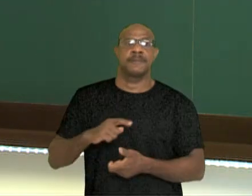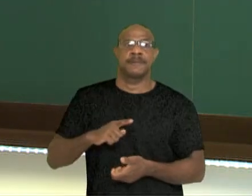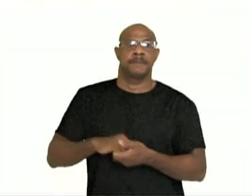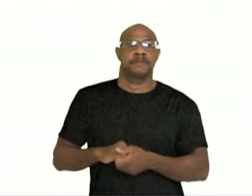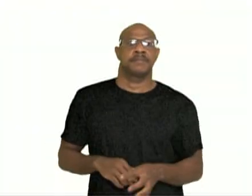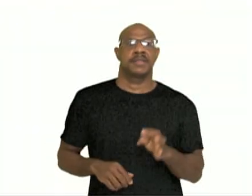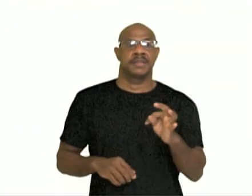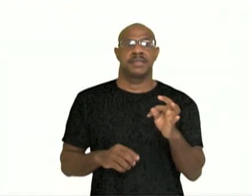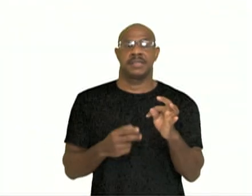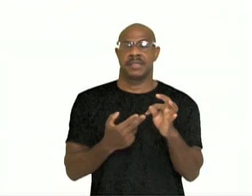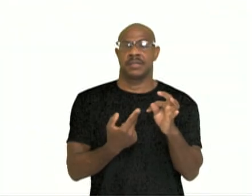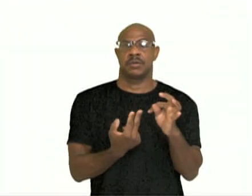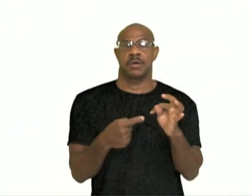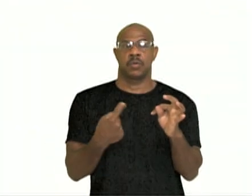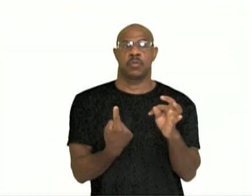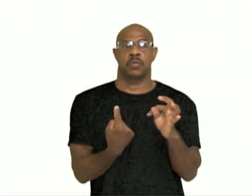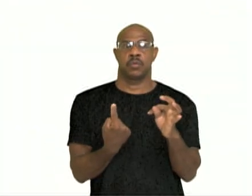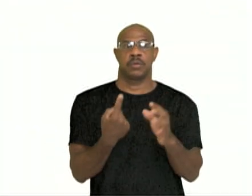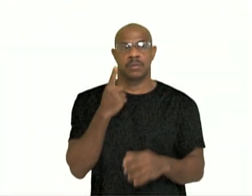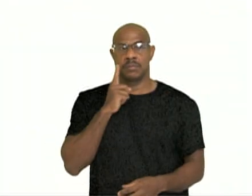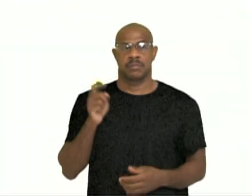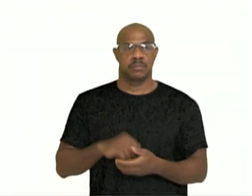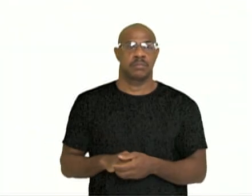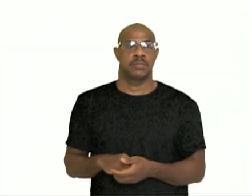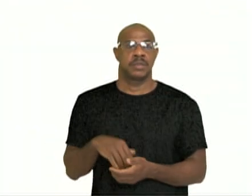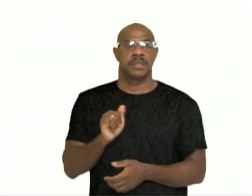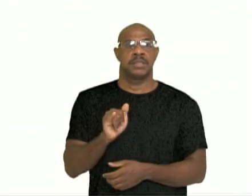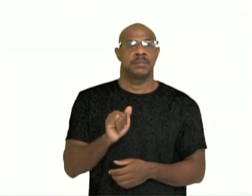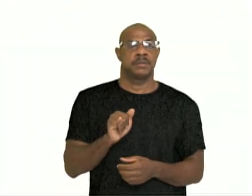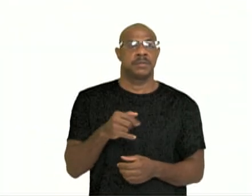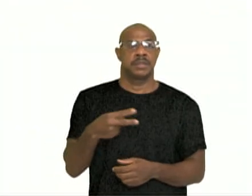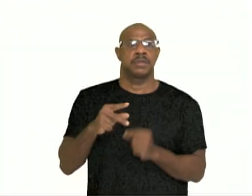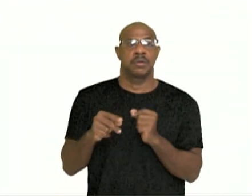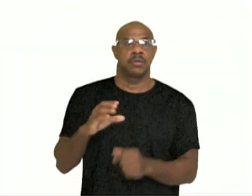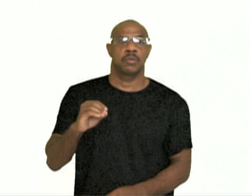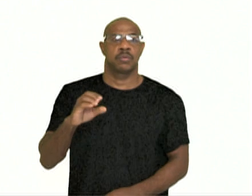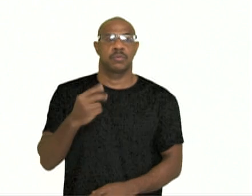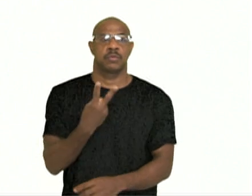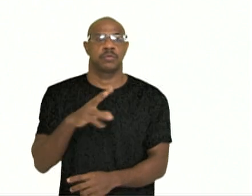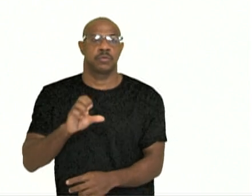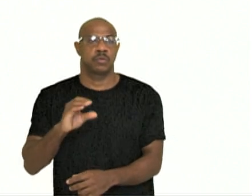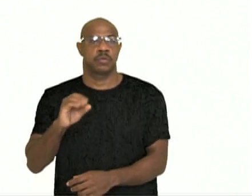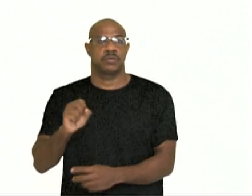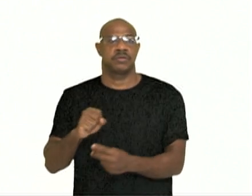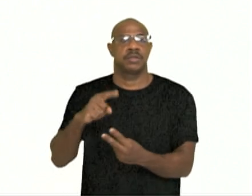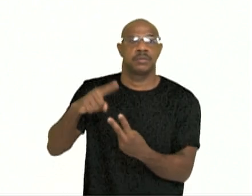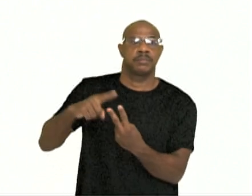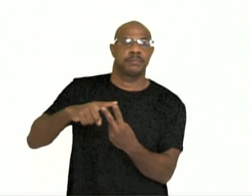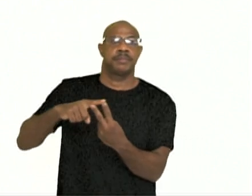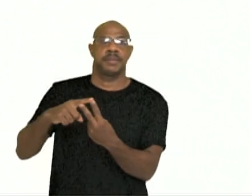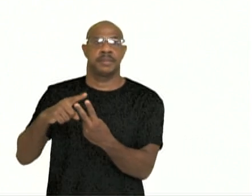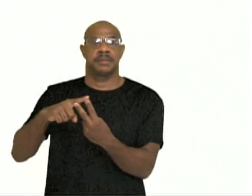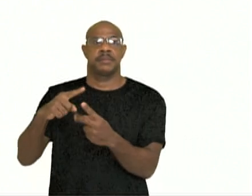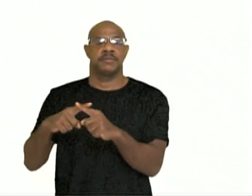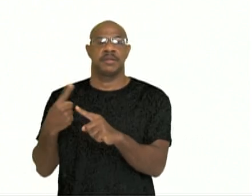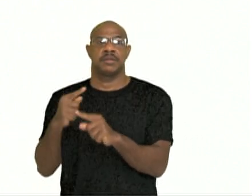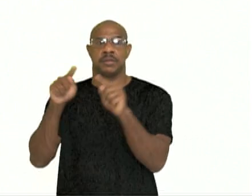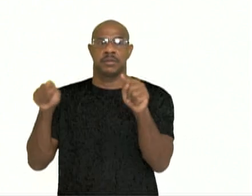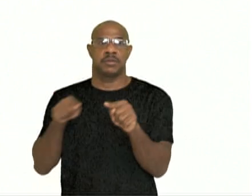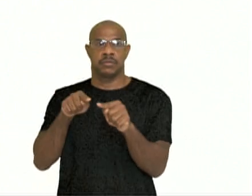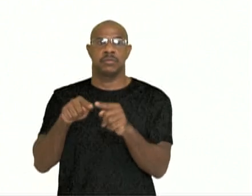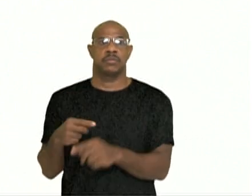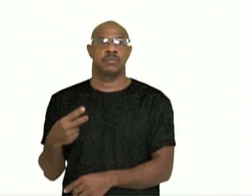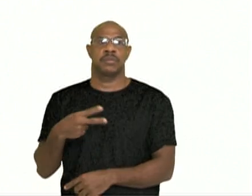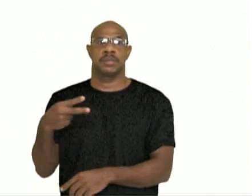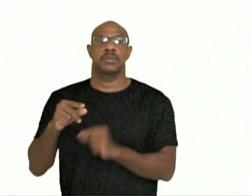1. Y igual a 2 vezes cosseno de π vezes 1, igual a 2 vezes cosseno de π, igual cosseno